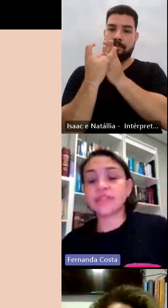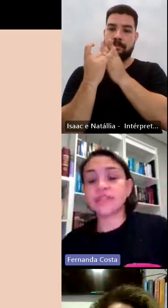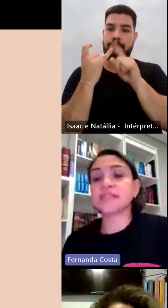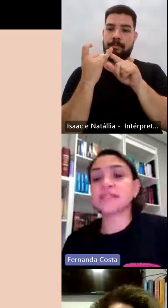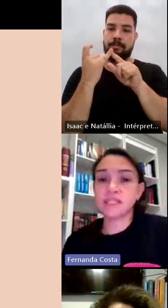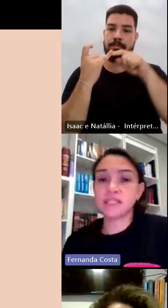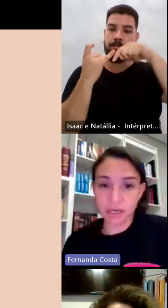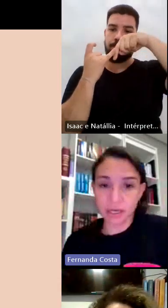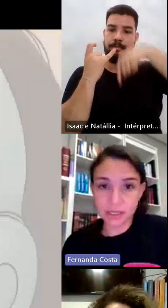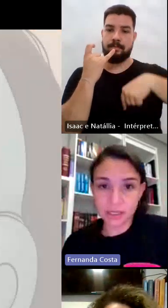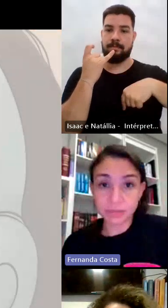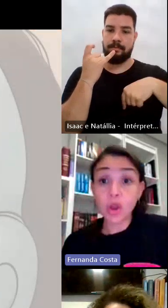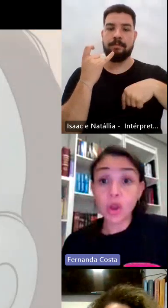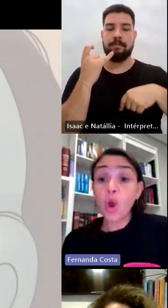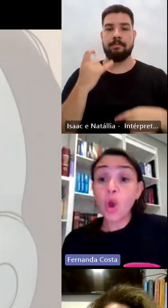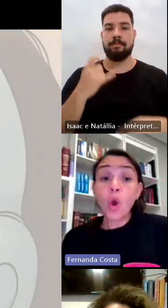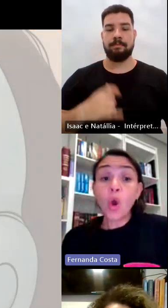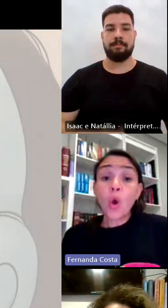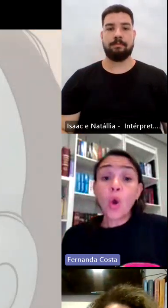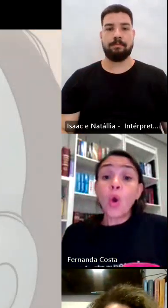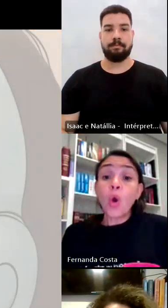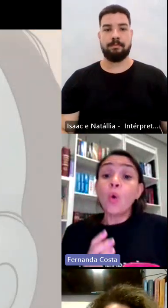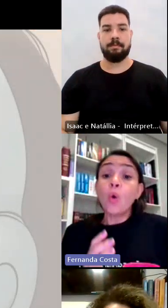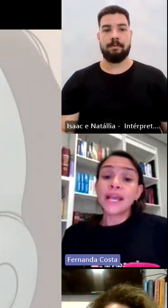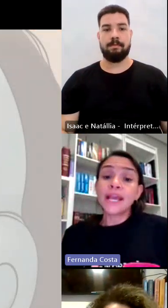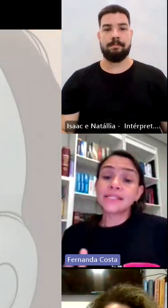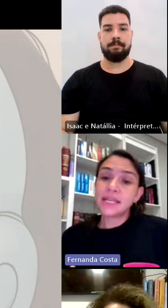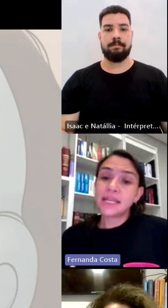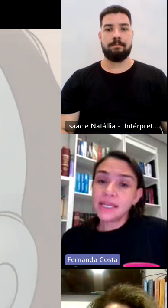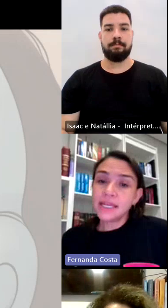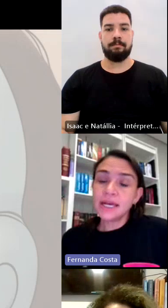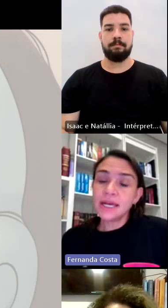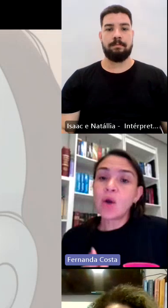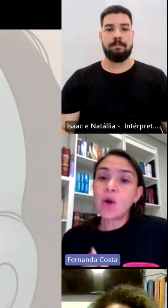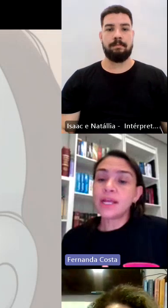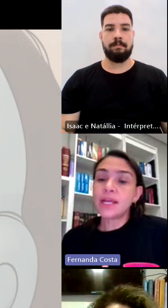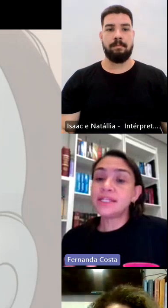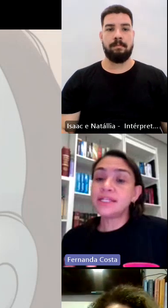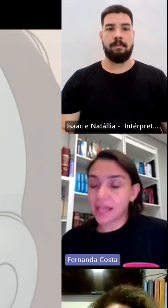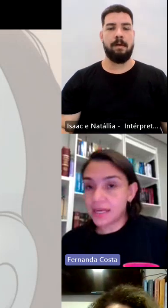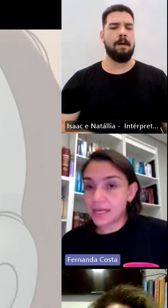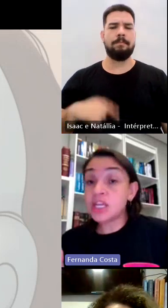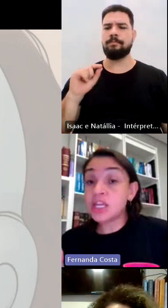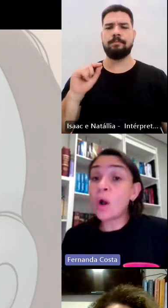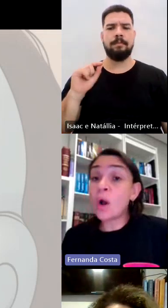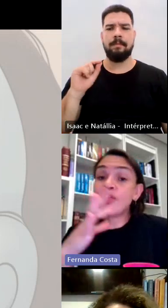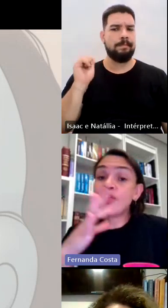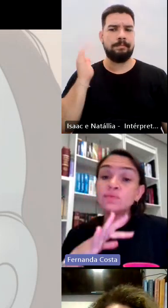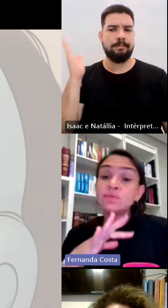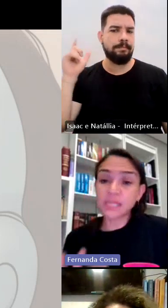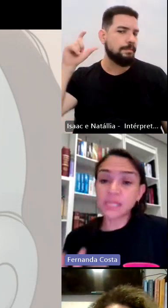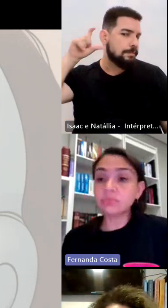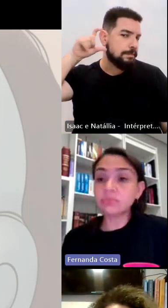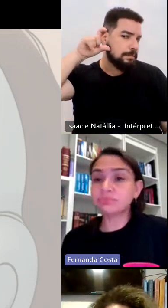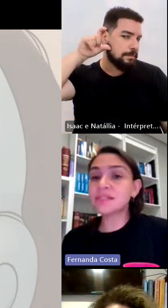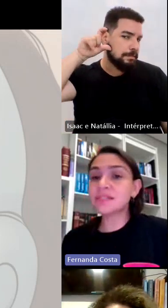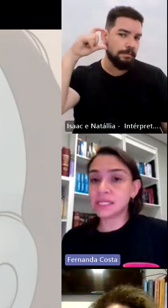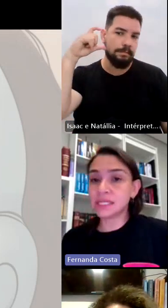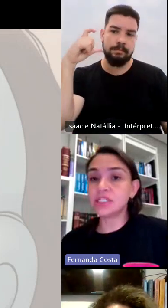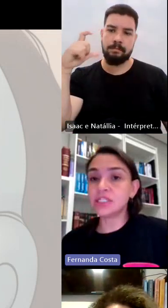dividida nessas 3 partes. O que seria a orelha externa e qual a